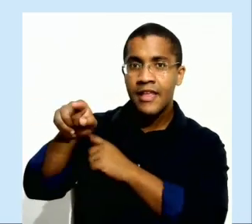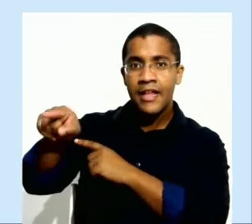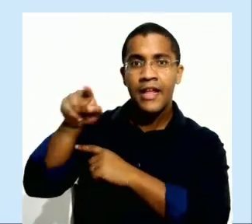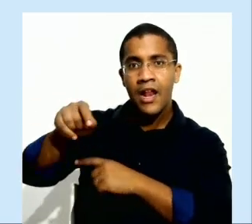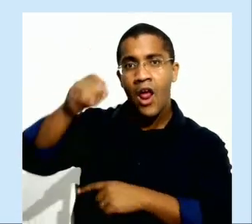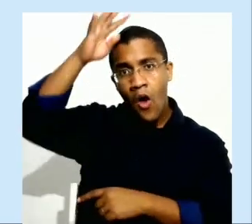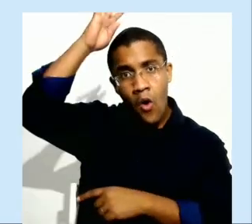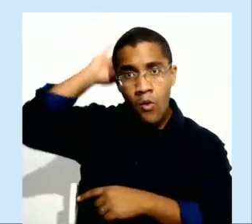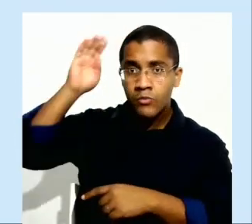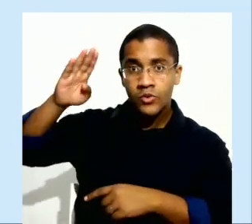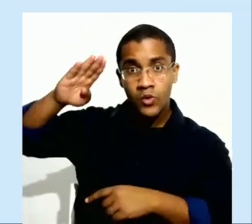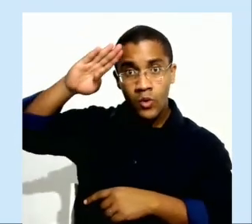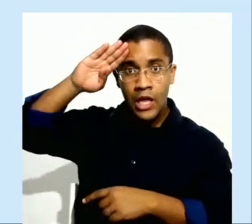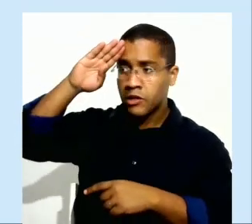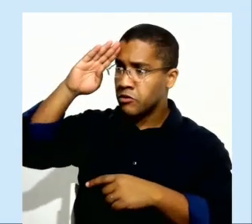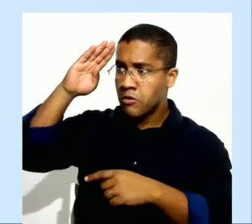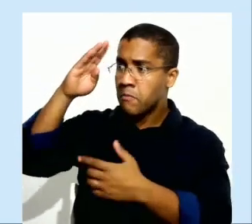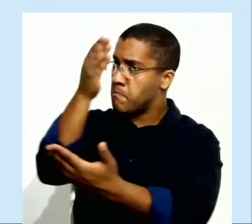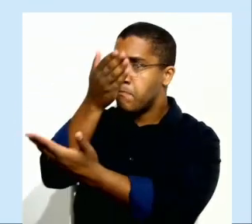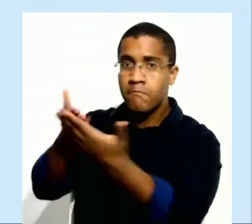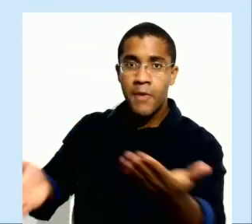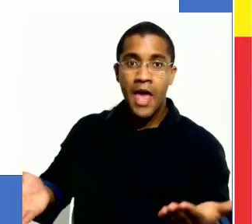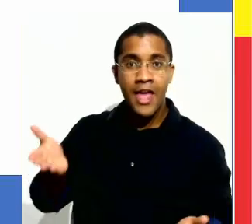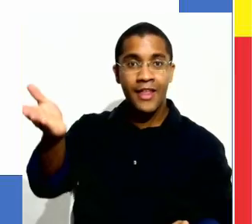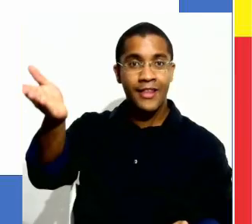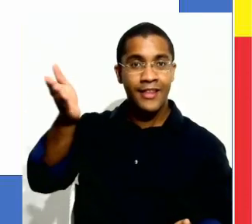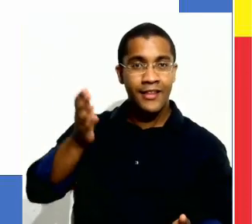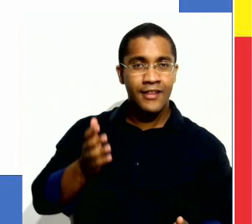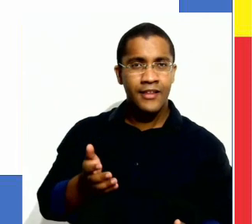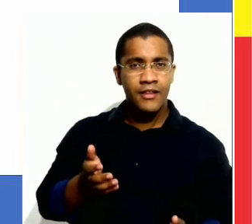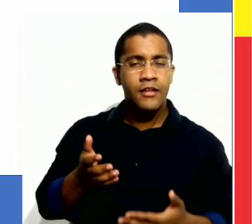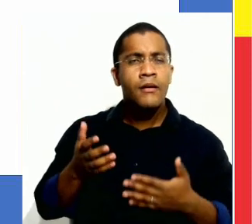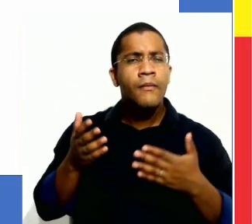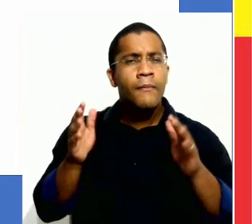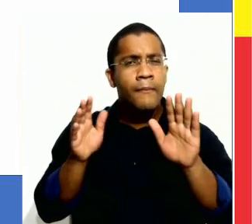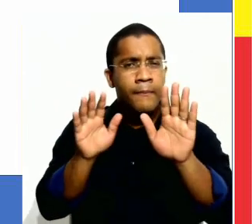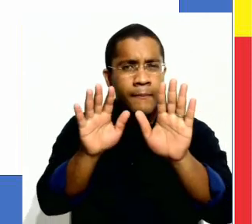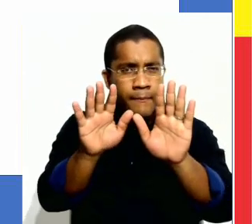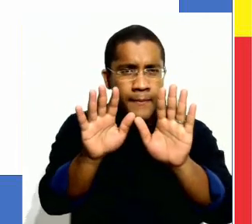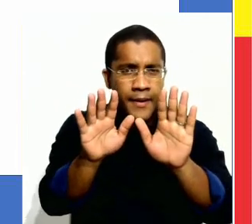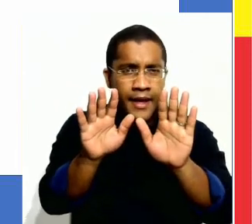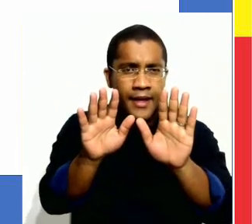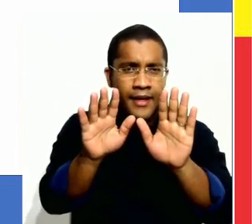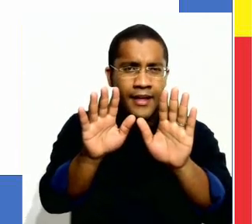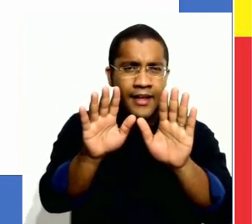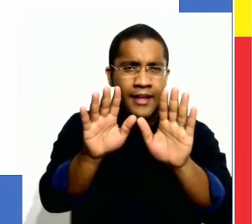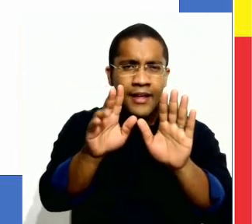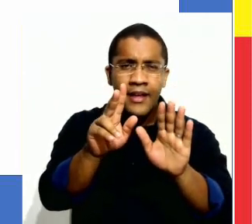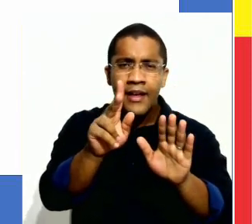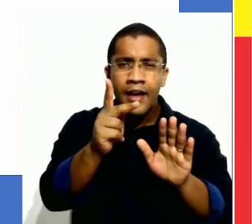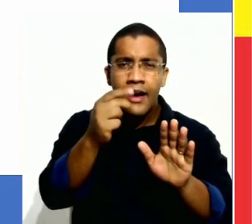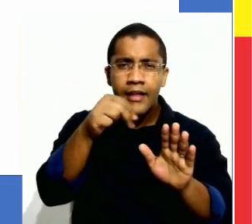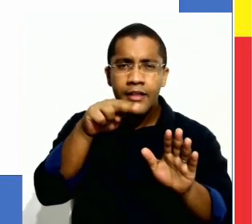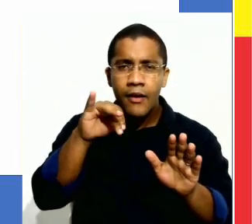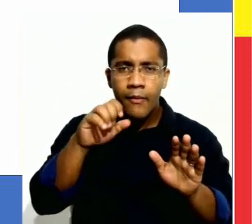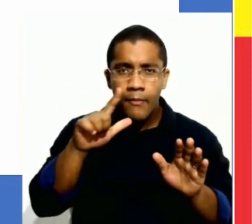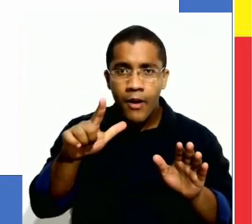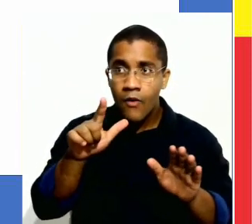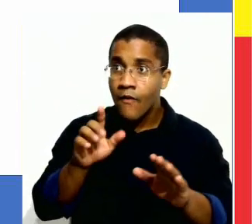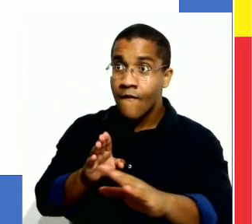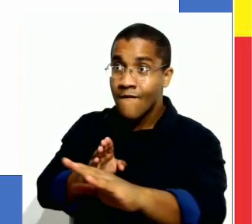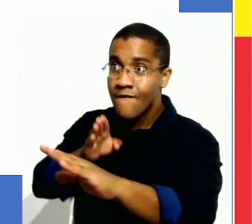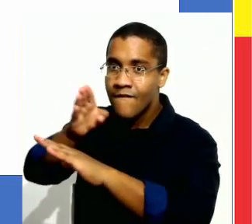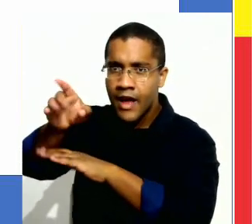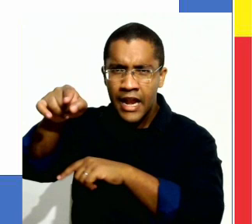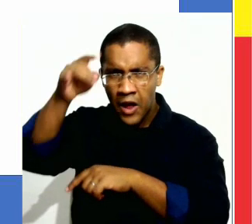vencer o exército romano. No entanto, Aníbal não